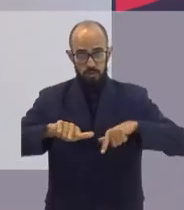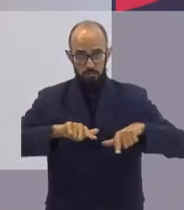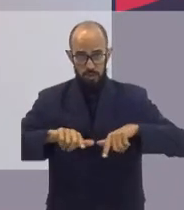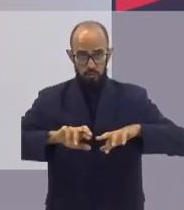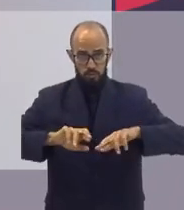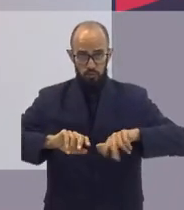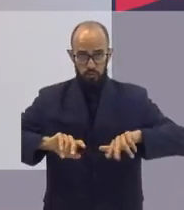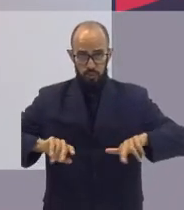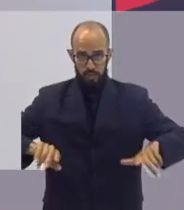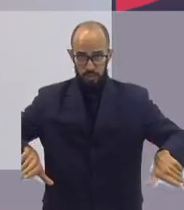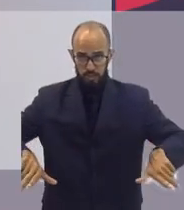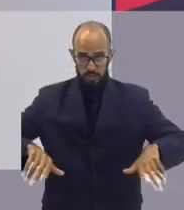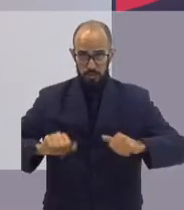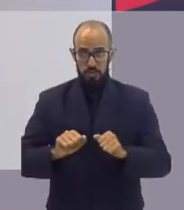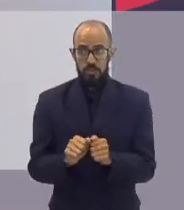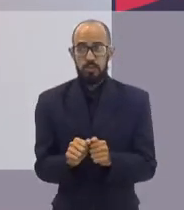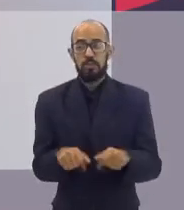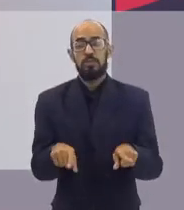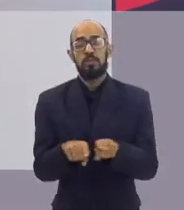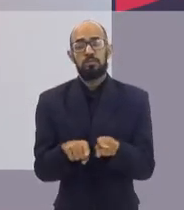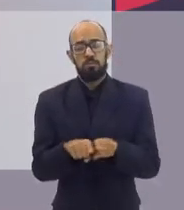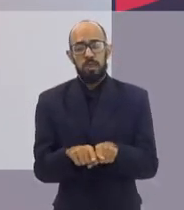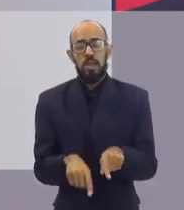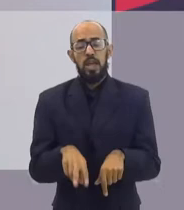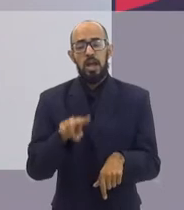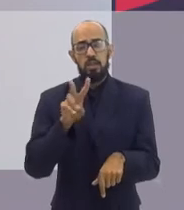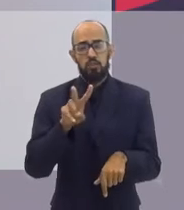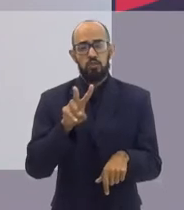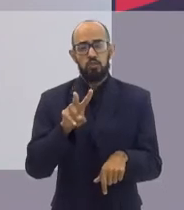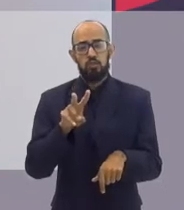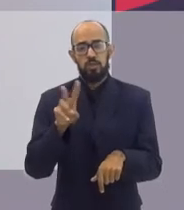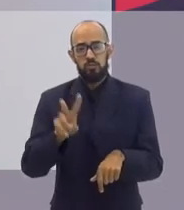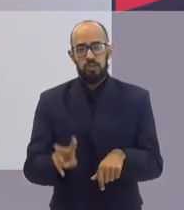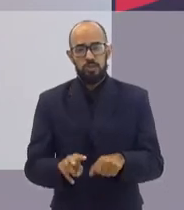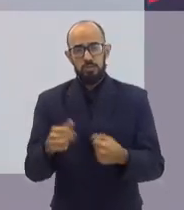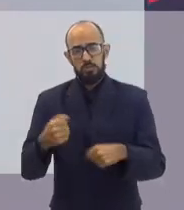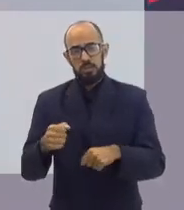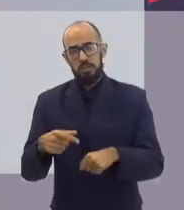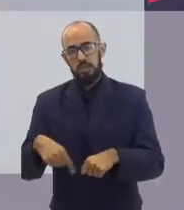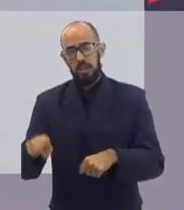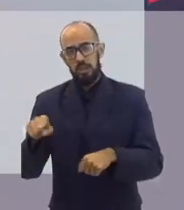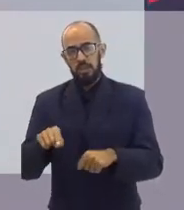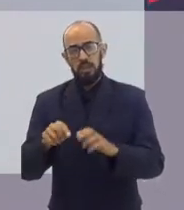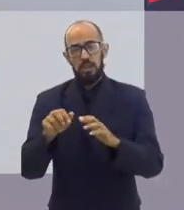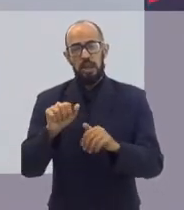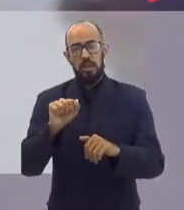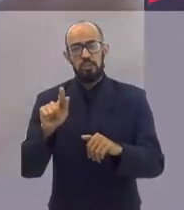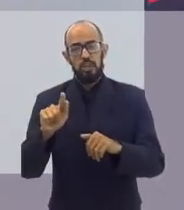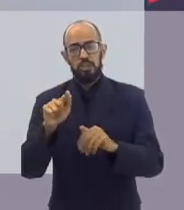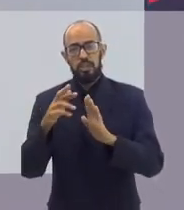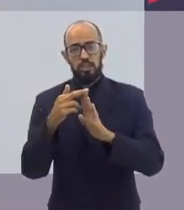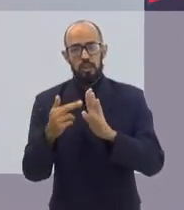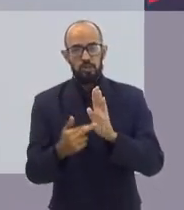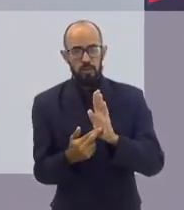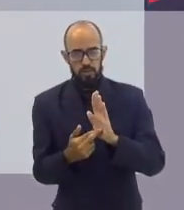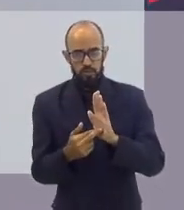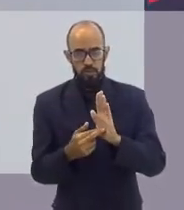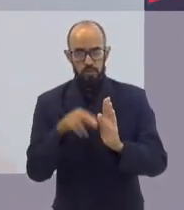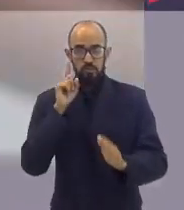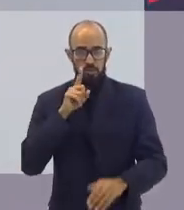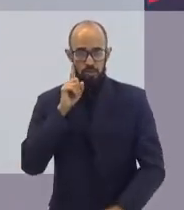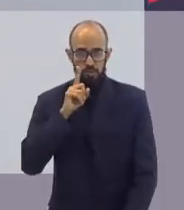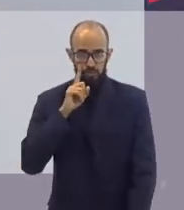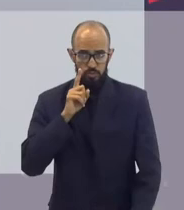tarefas. Além das duas idas à agência reguladora, né? O FDA americano. Mas, inicialmente, fiquei